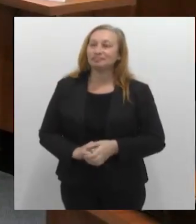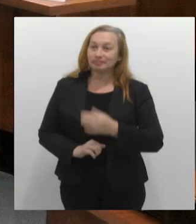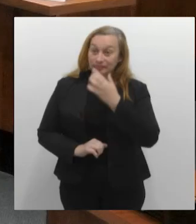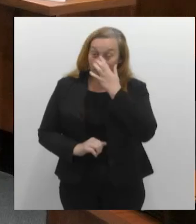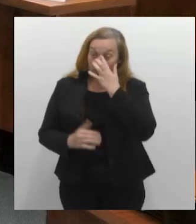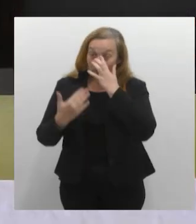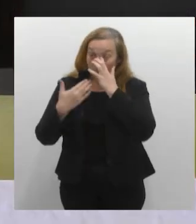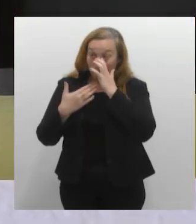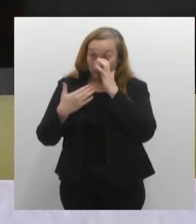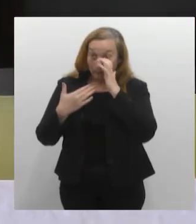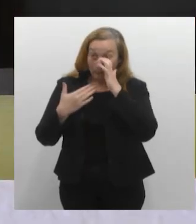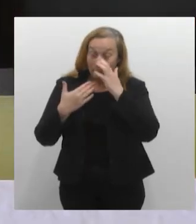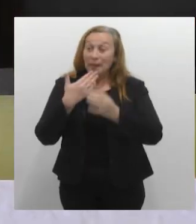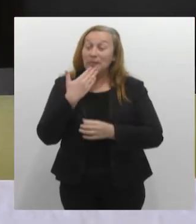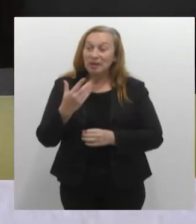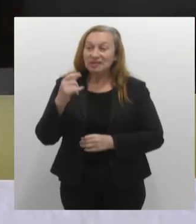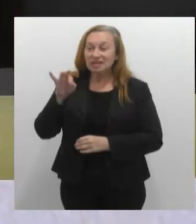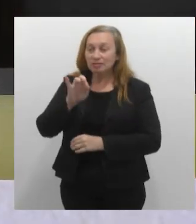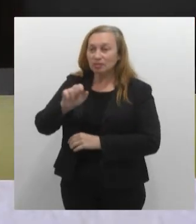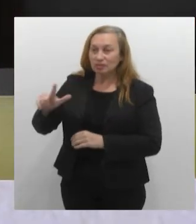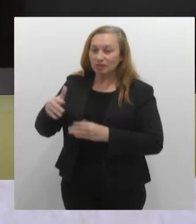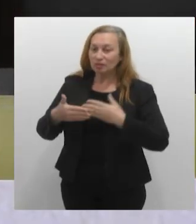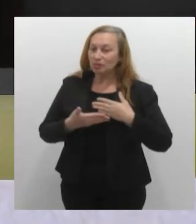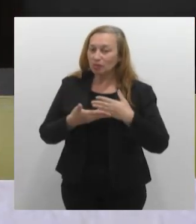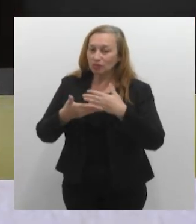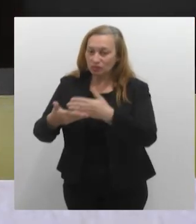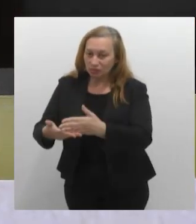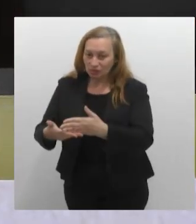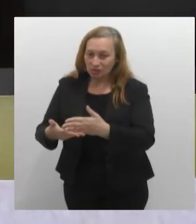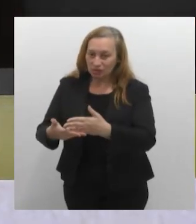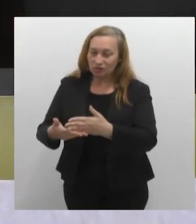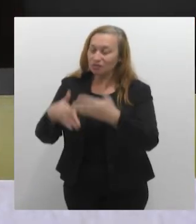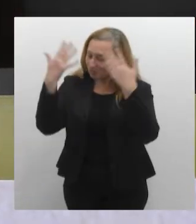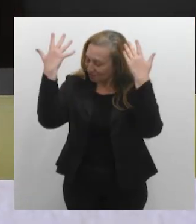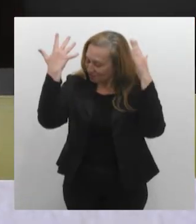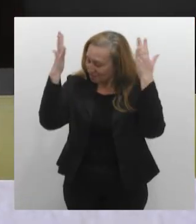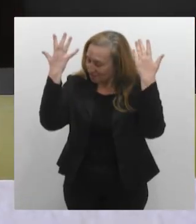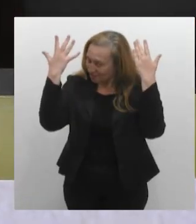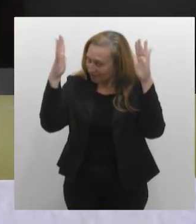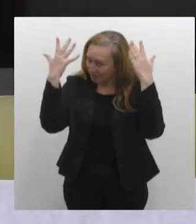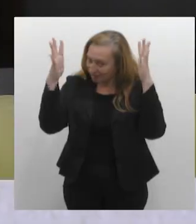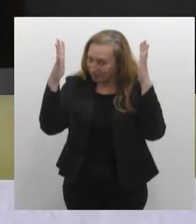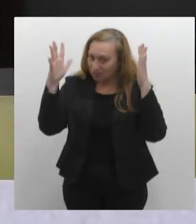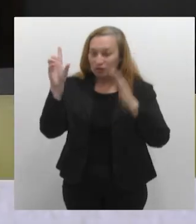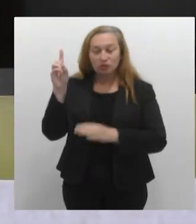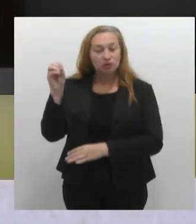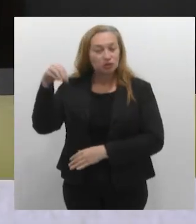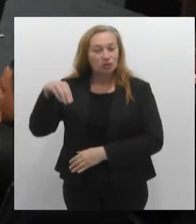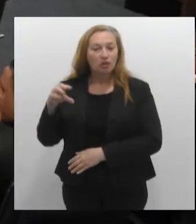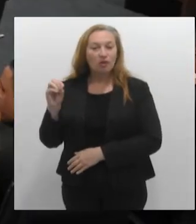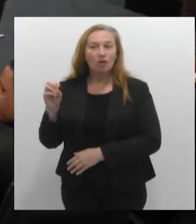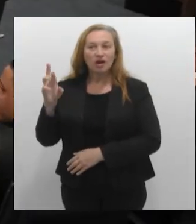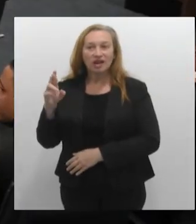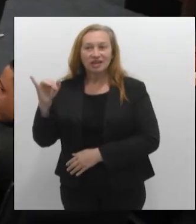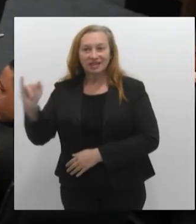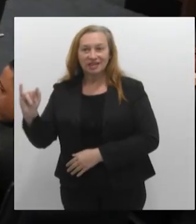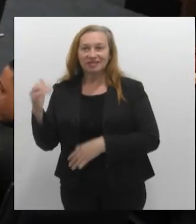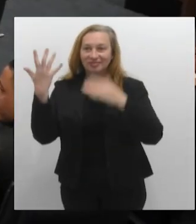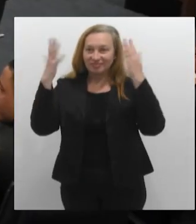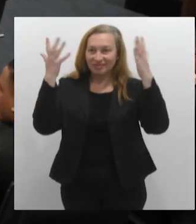E peço que o cerimonial conduza o nosso querido, recebam com aplausos, nosso cardeal Dom Orani.